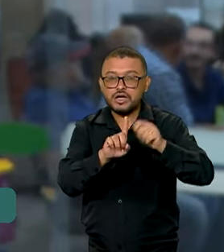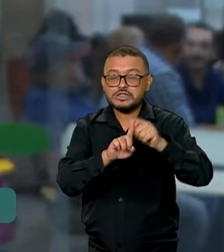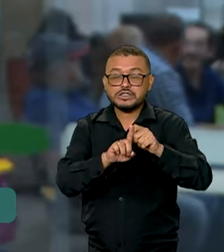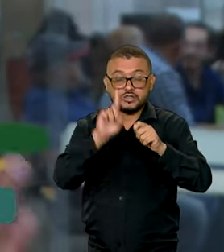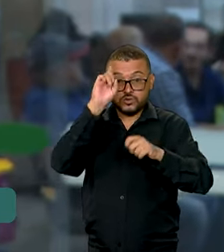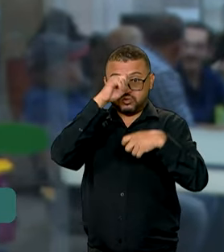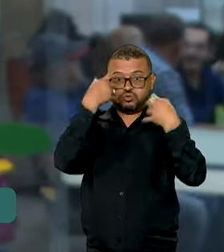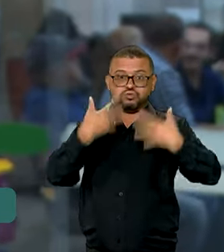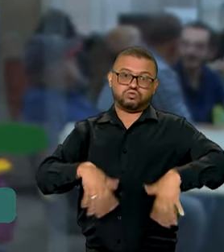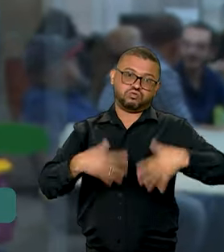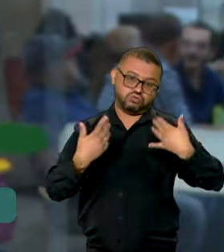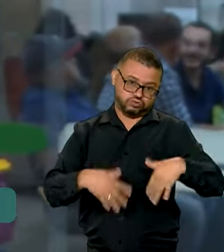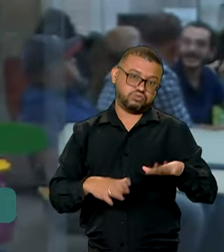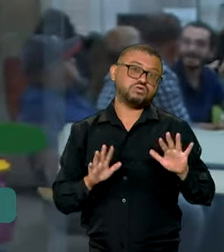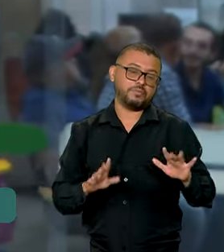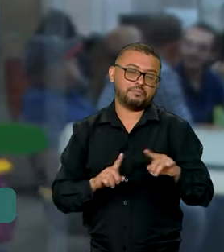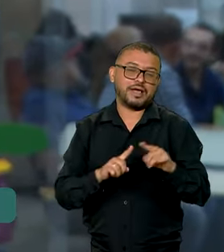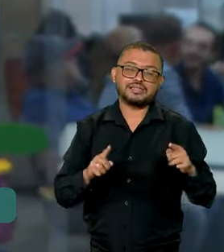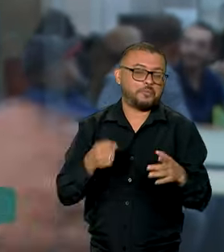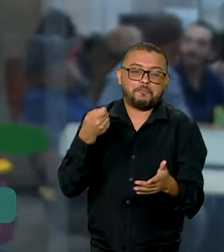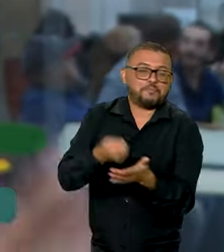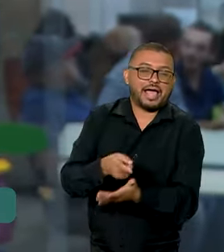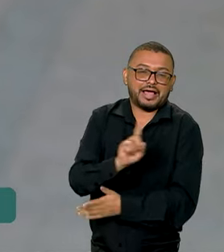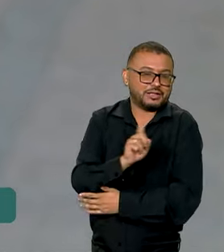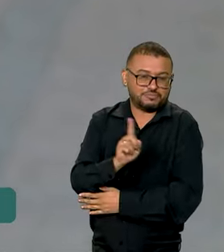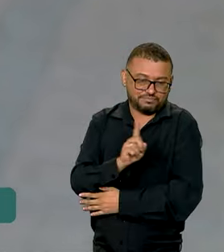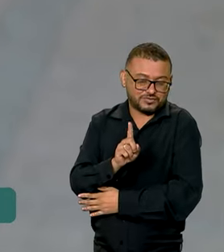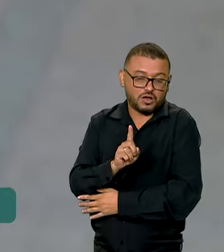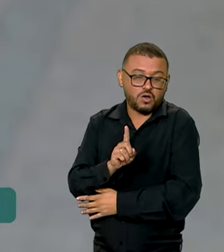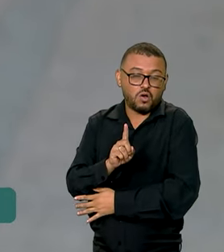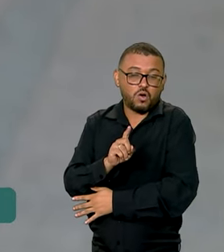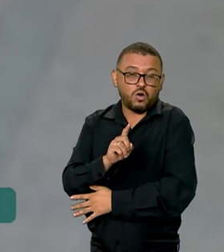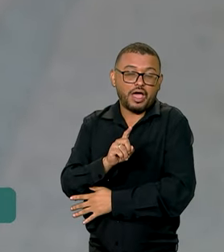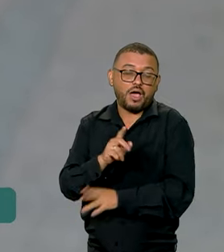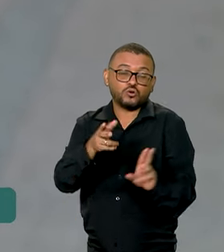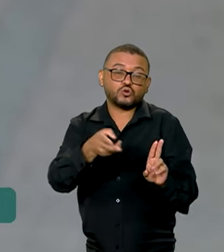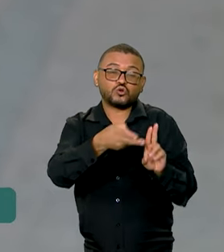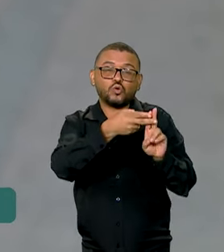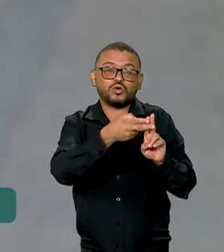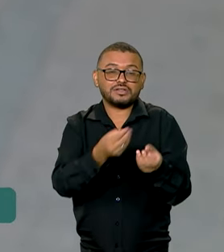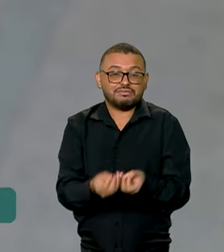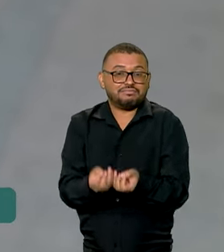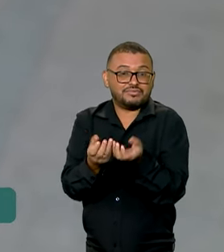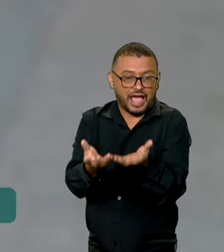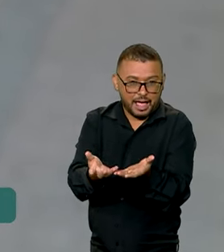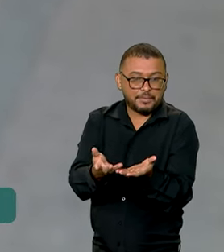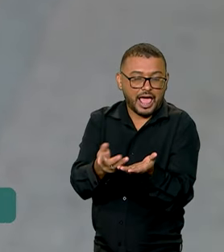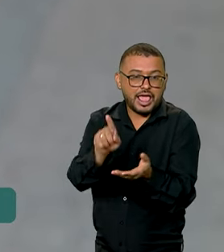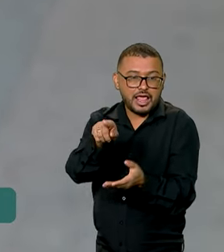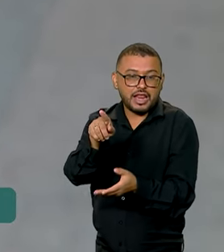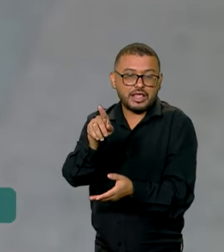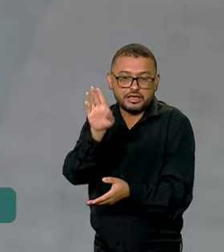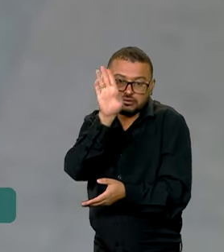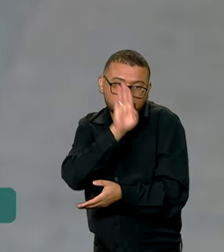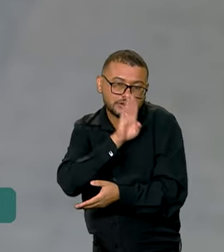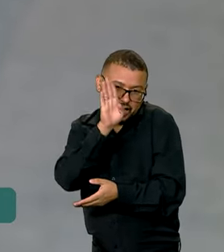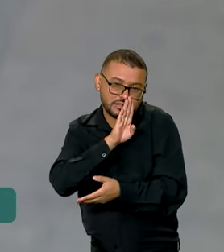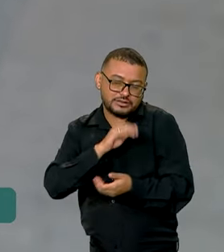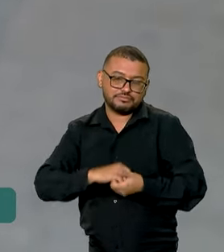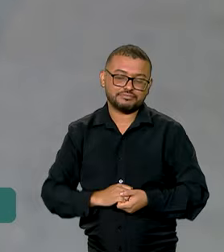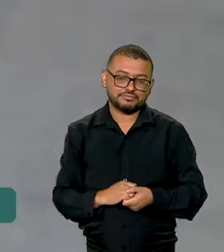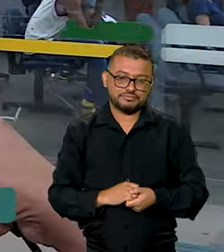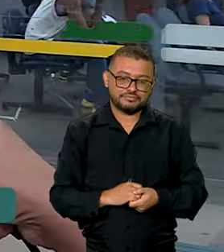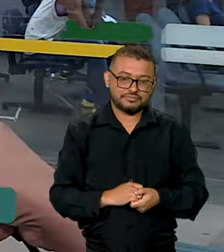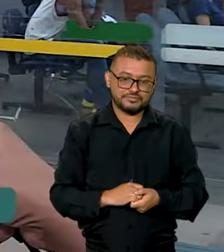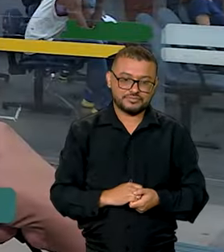no orçamento se ele tivesse que comprar. Mas o Sistema Único de Saúde, o SUS, fornece de